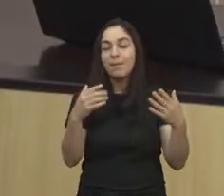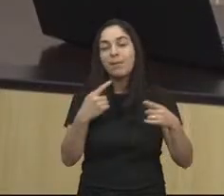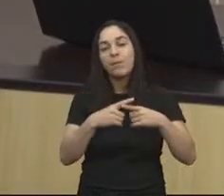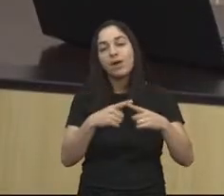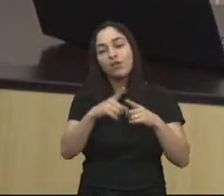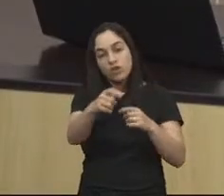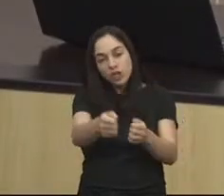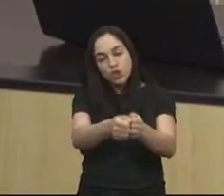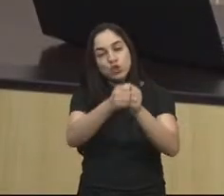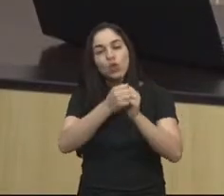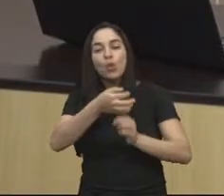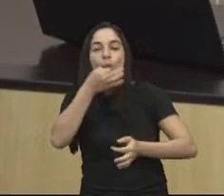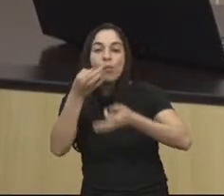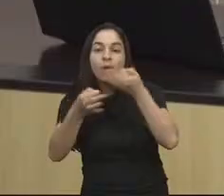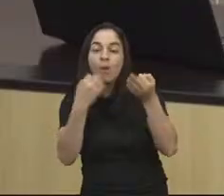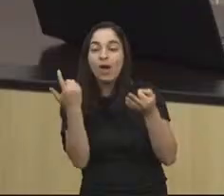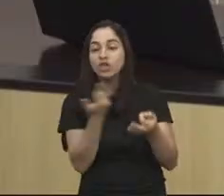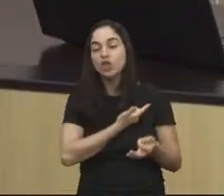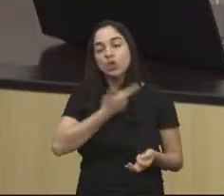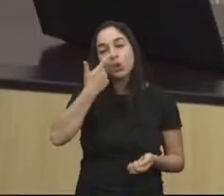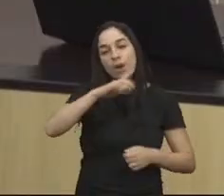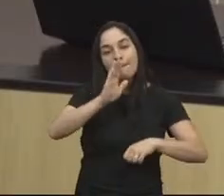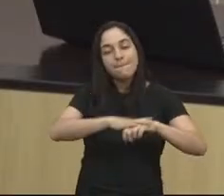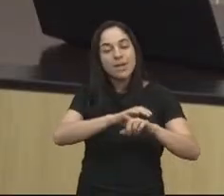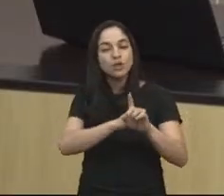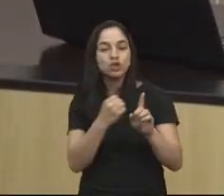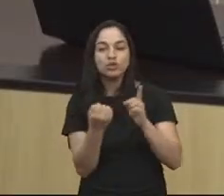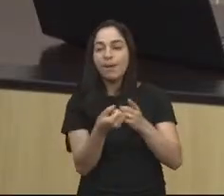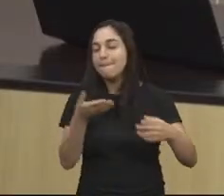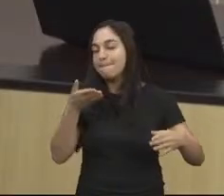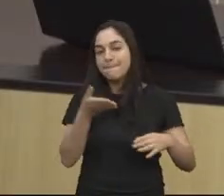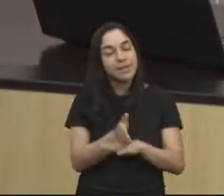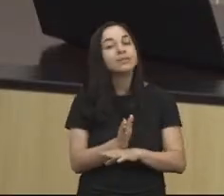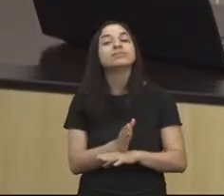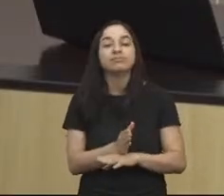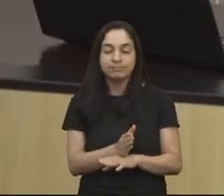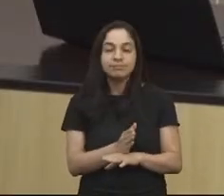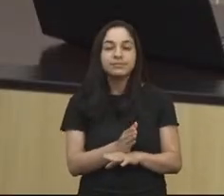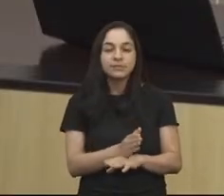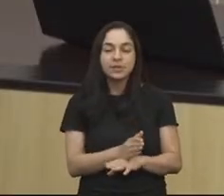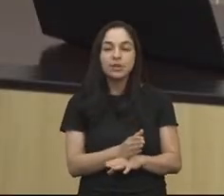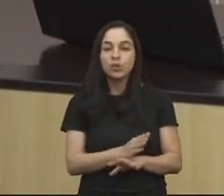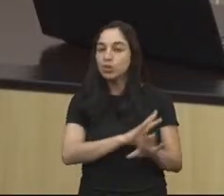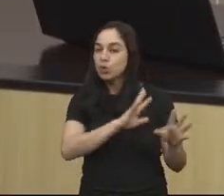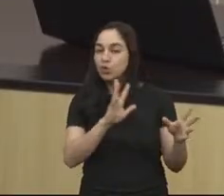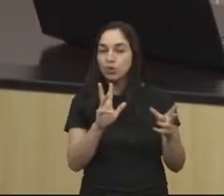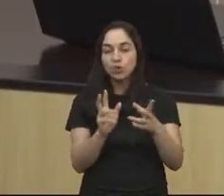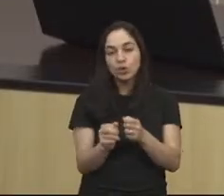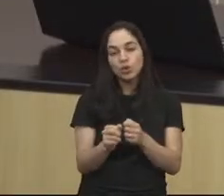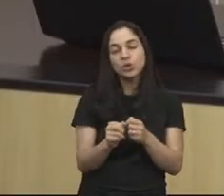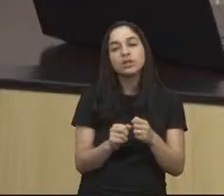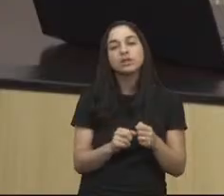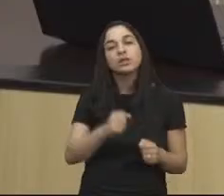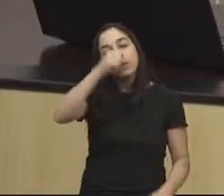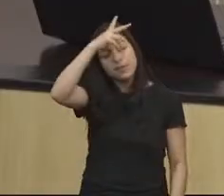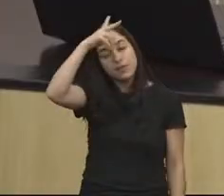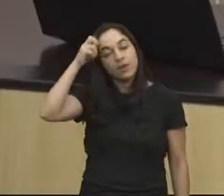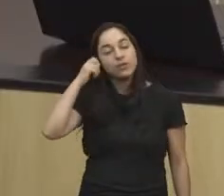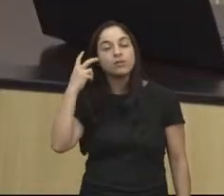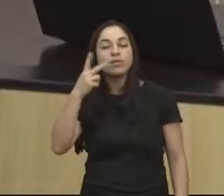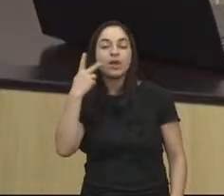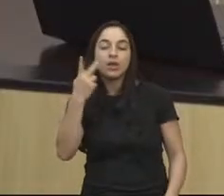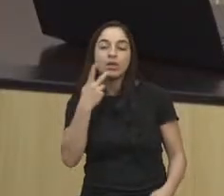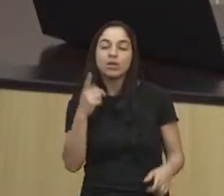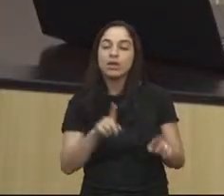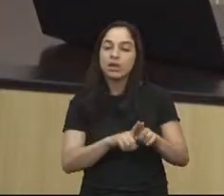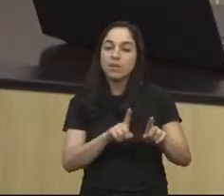gente consegue fazer uma sociedade mais participativa. Então é poder público e privado e vocês, vereador e sociedade